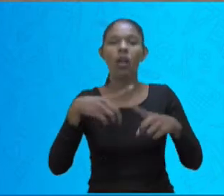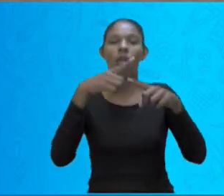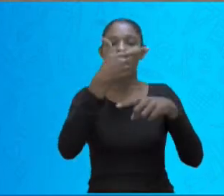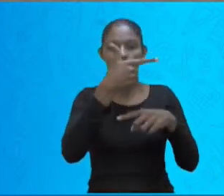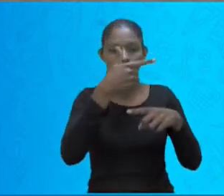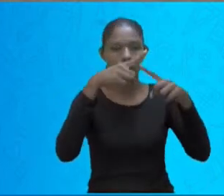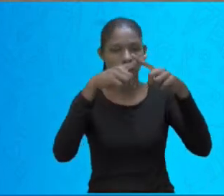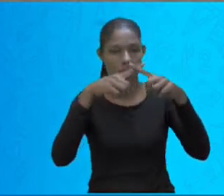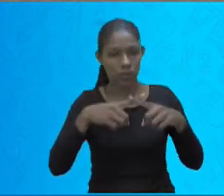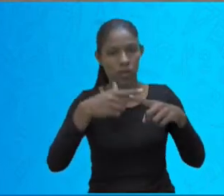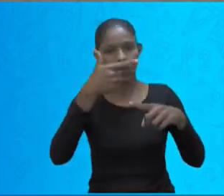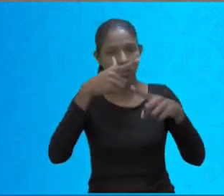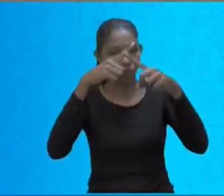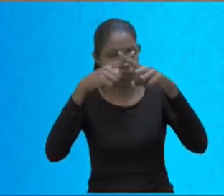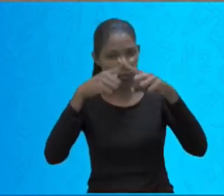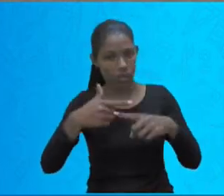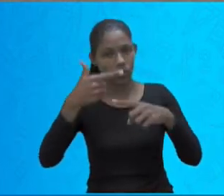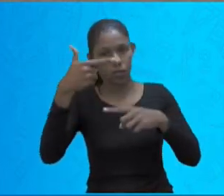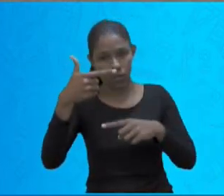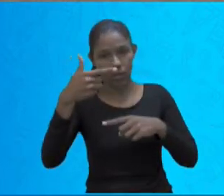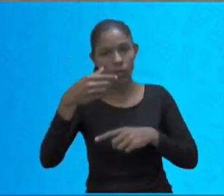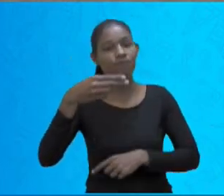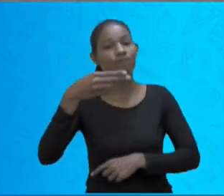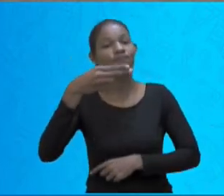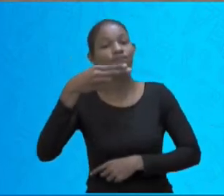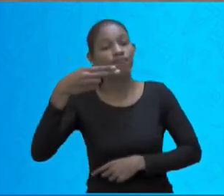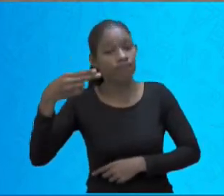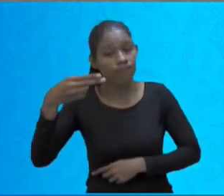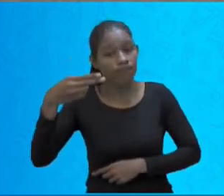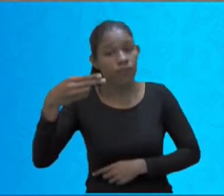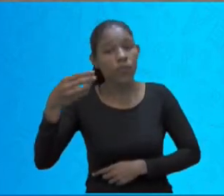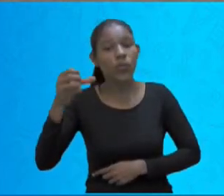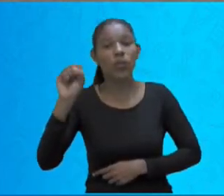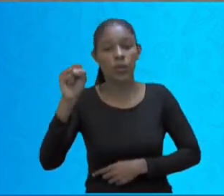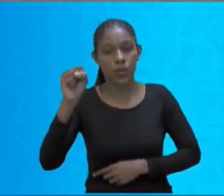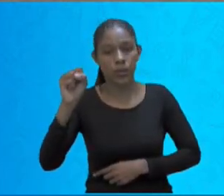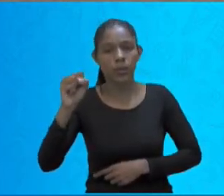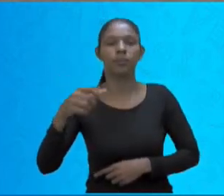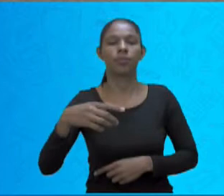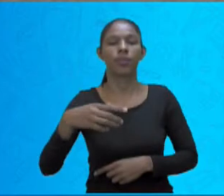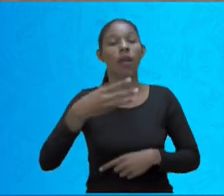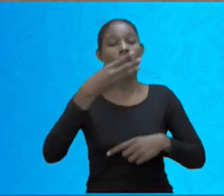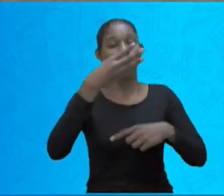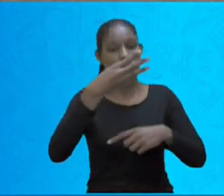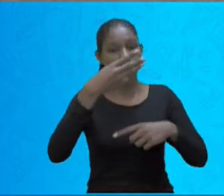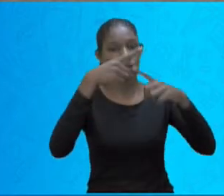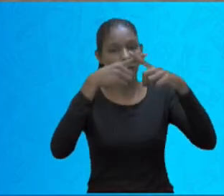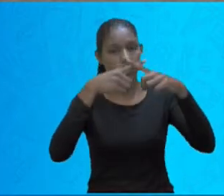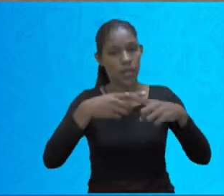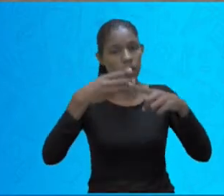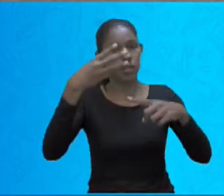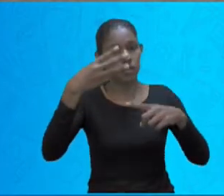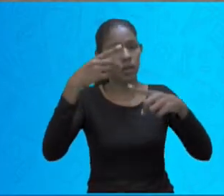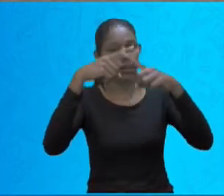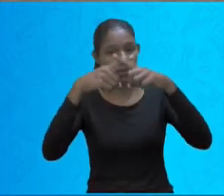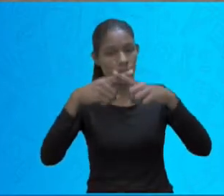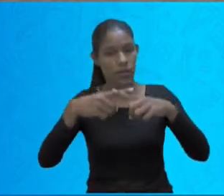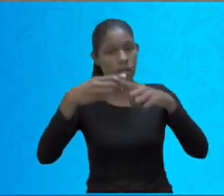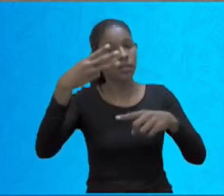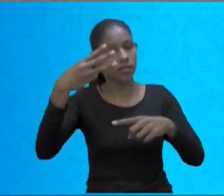2 vezes 2 vezes 2, eu vou ter 8. 3 vezes